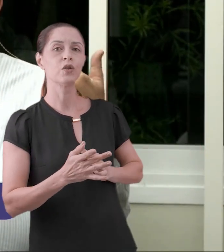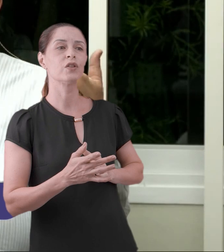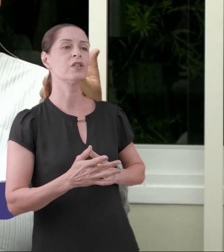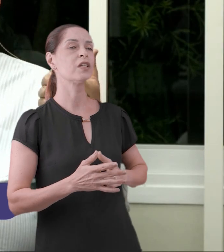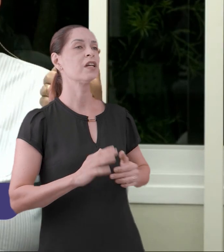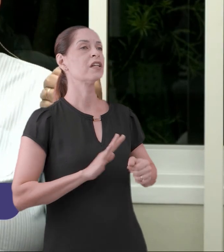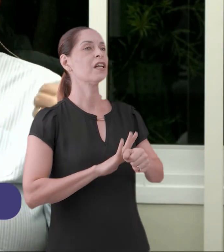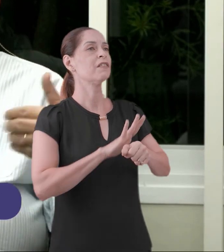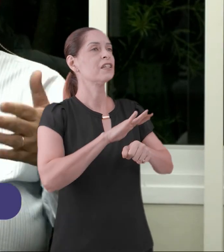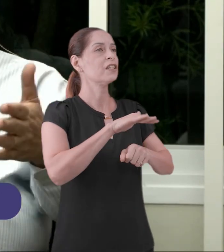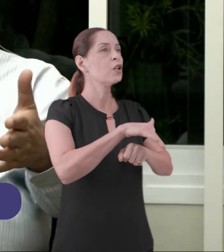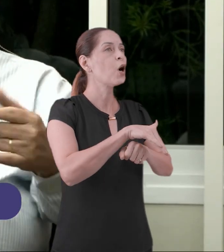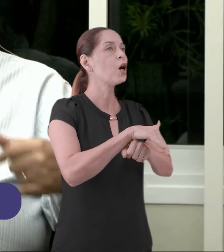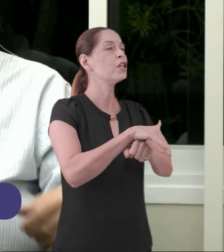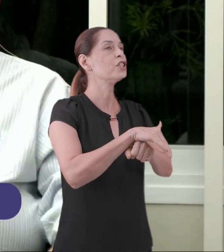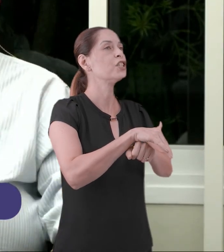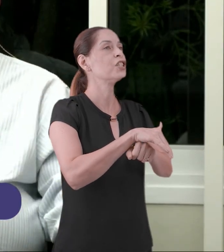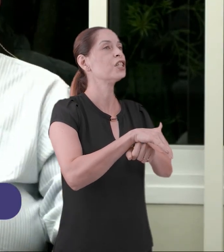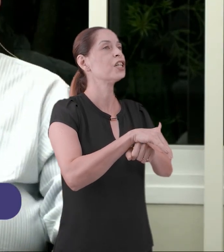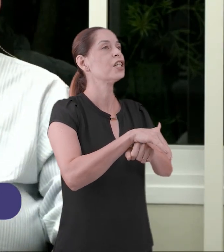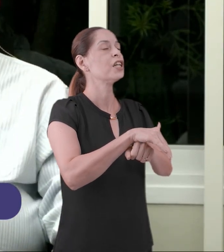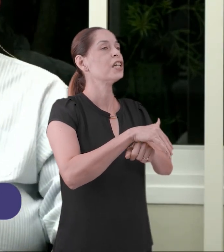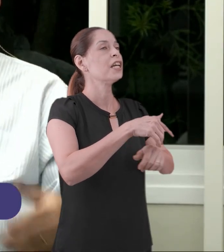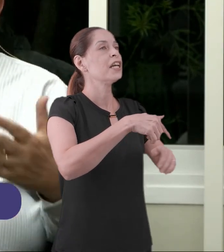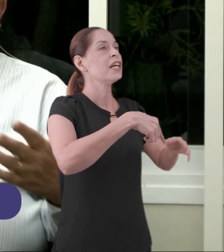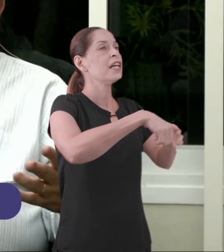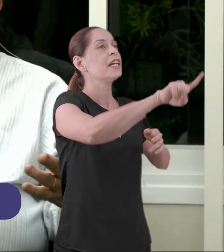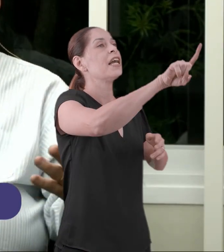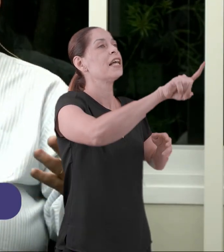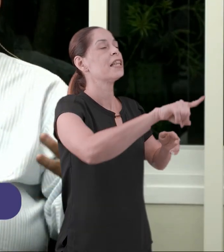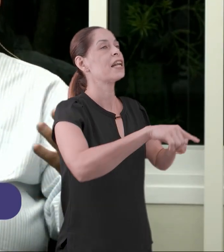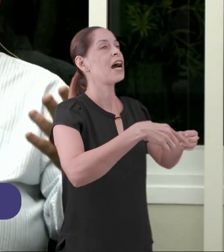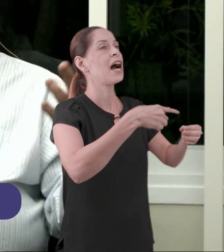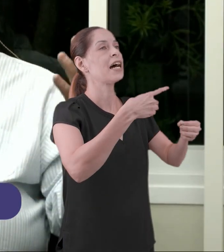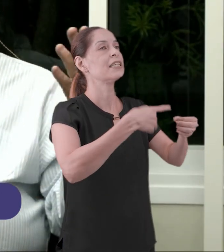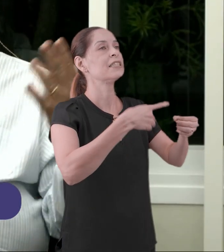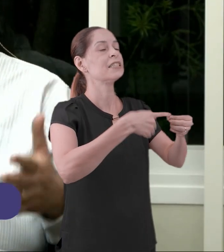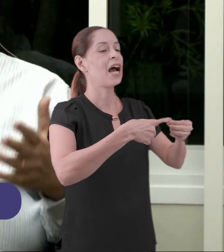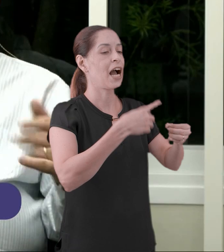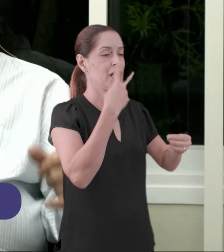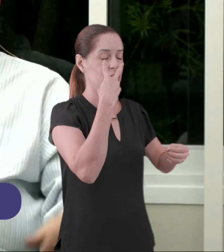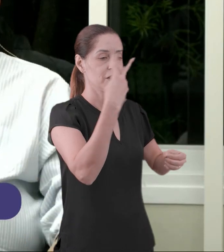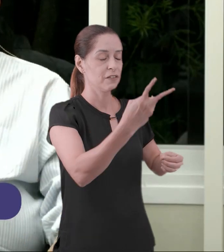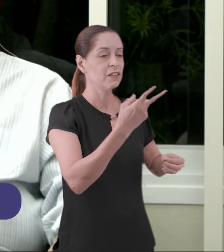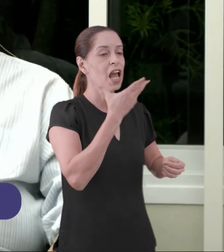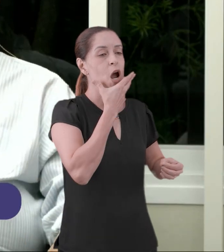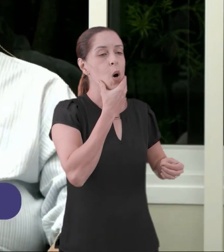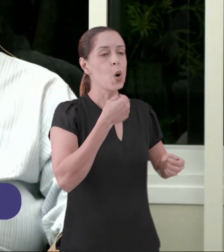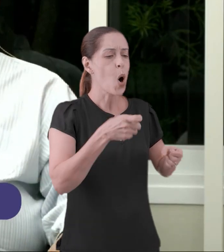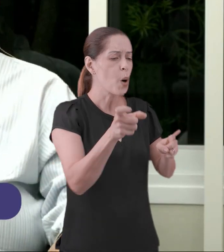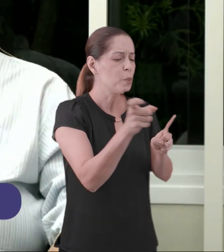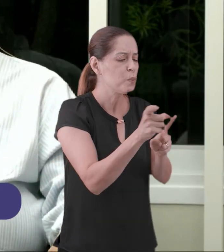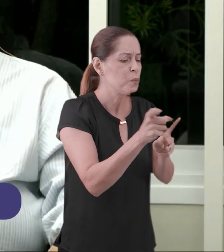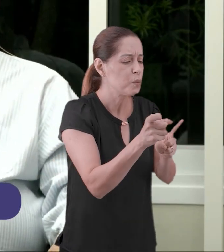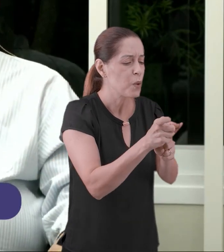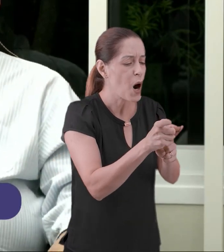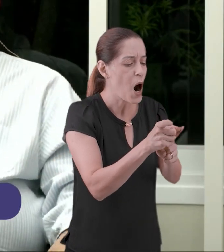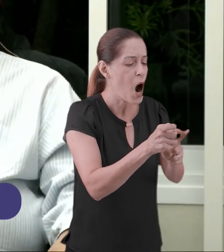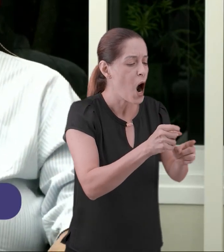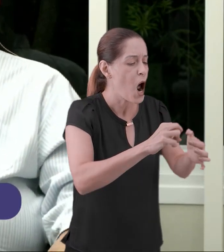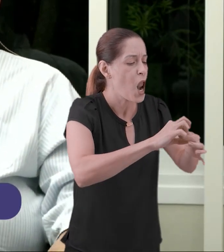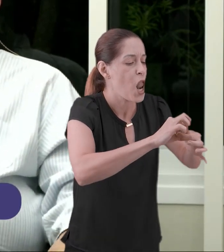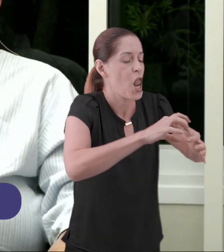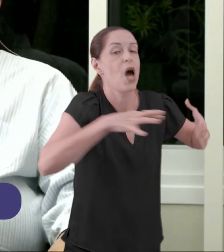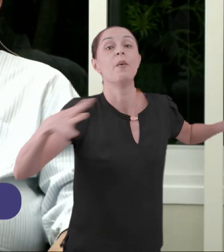inteira, ele entra na cidade e encontra com uma pessoa endemoniada e ele vai justamente libertar aquela pessoa.